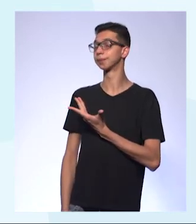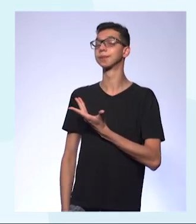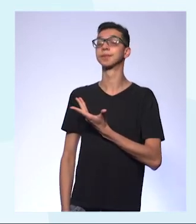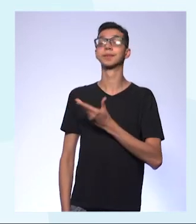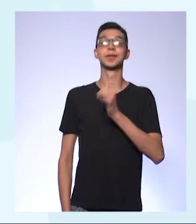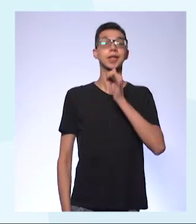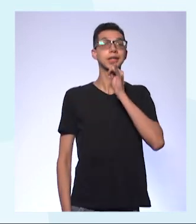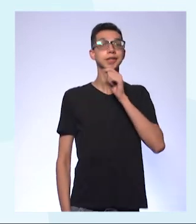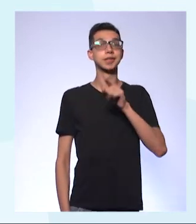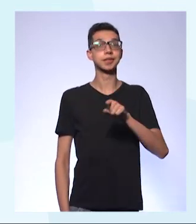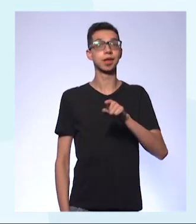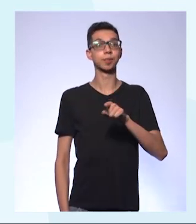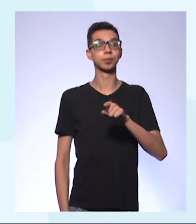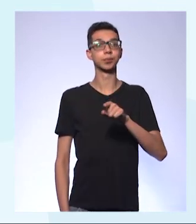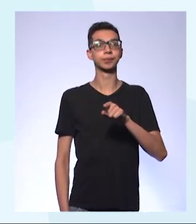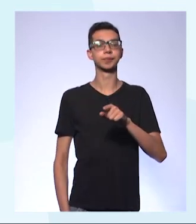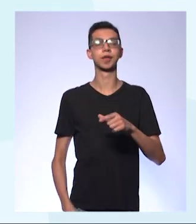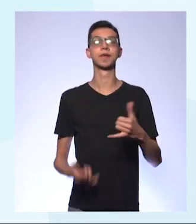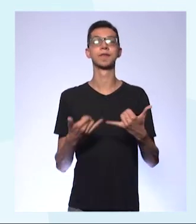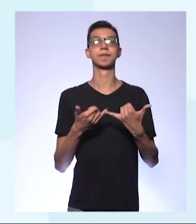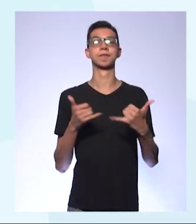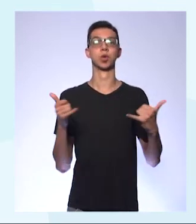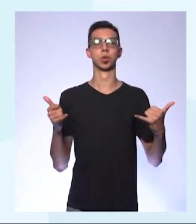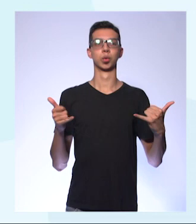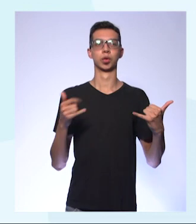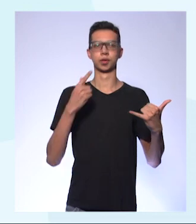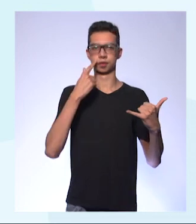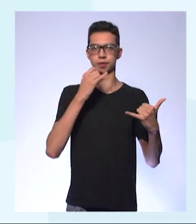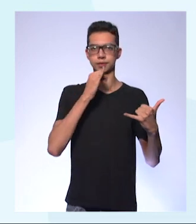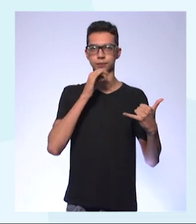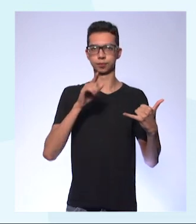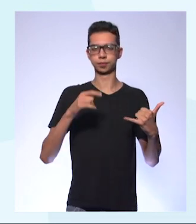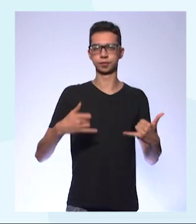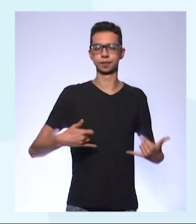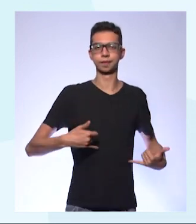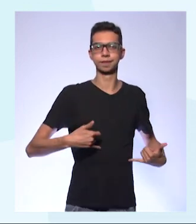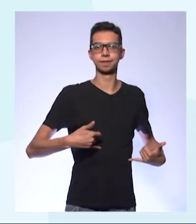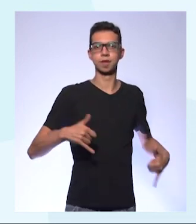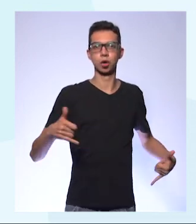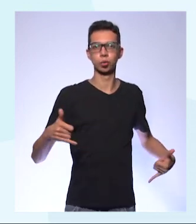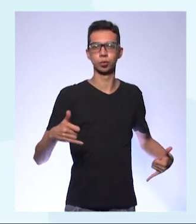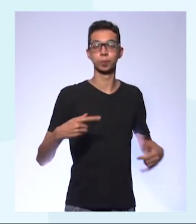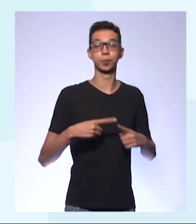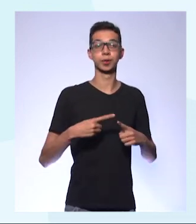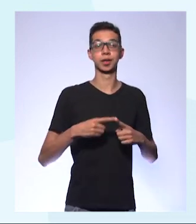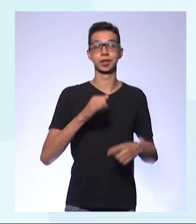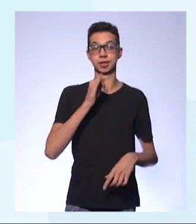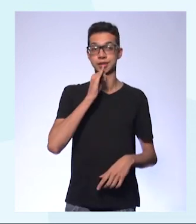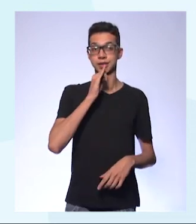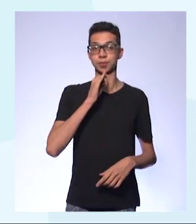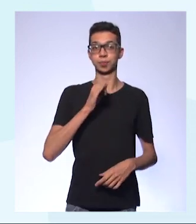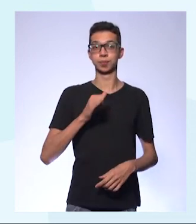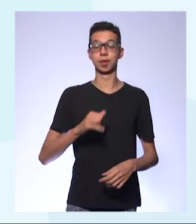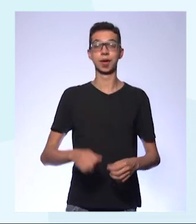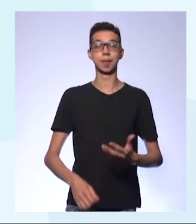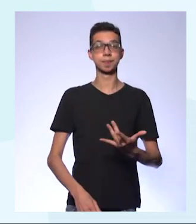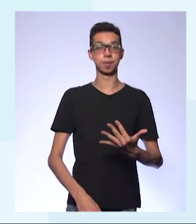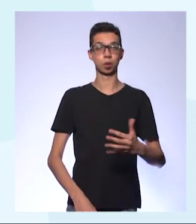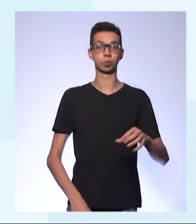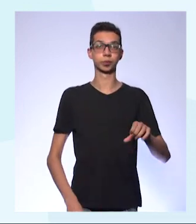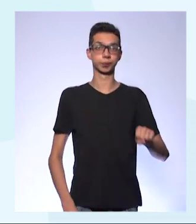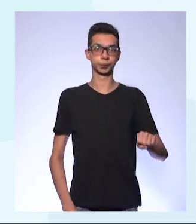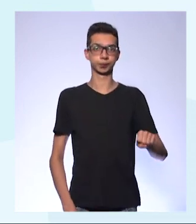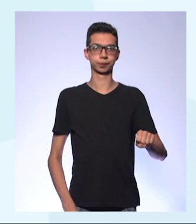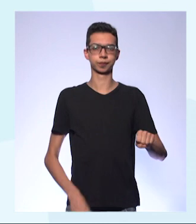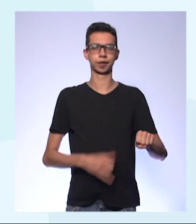quando você está no meio do fio. Aí você então virou o fio, né? Porque numa ponta, uma mão você segura